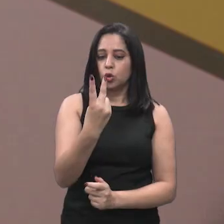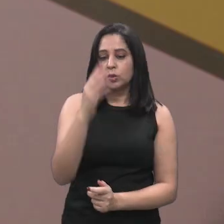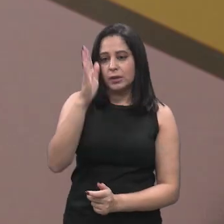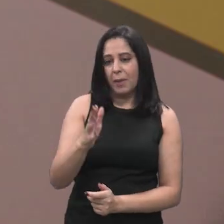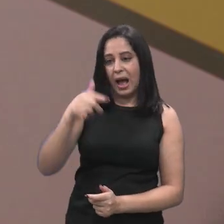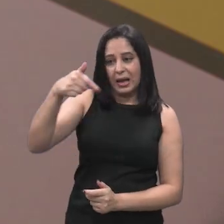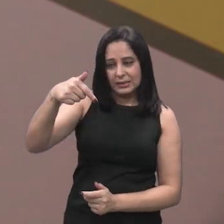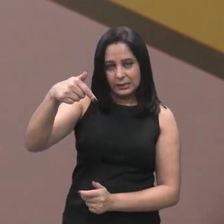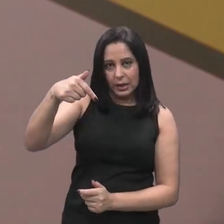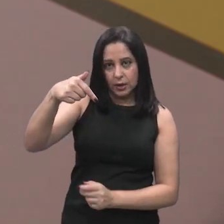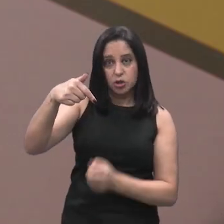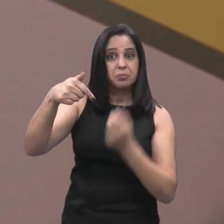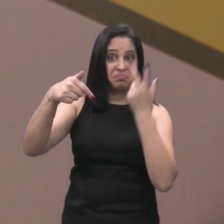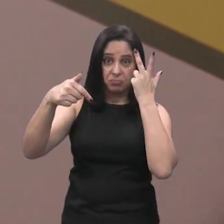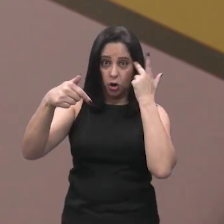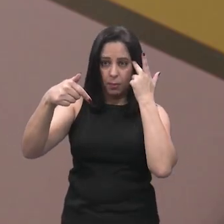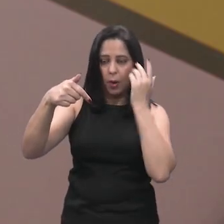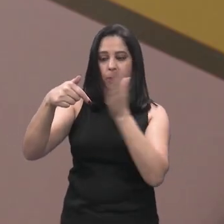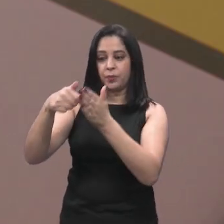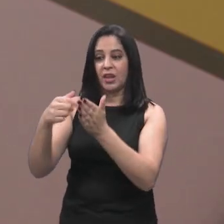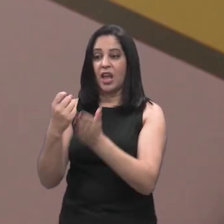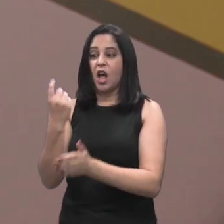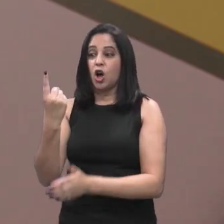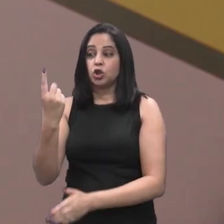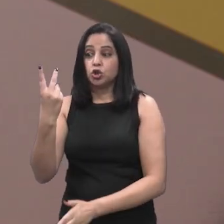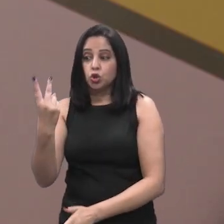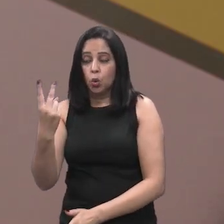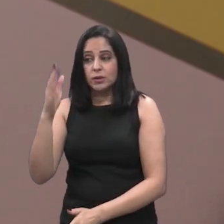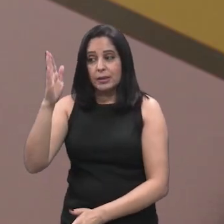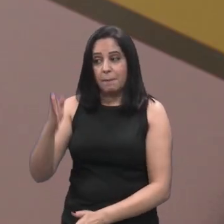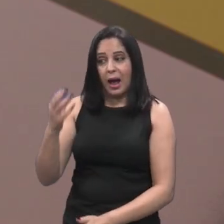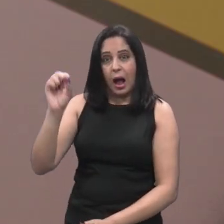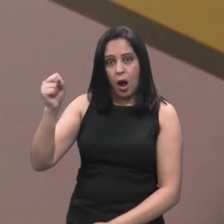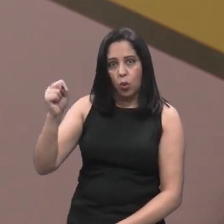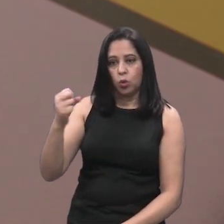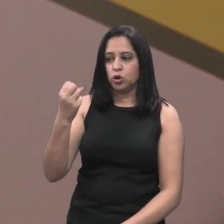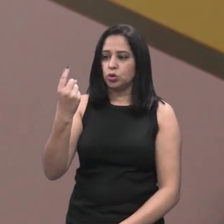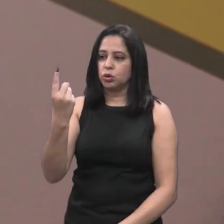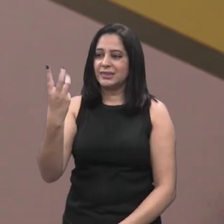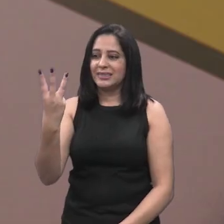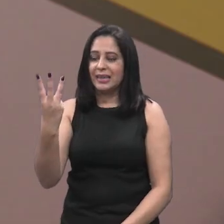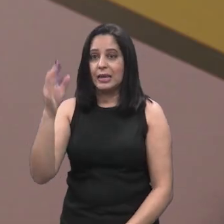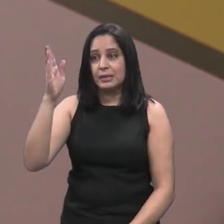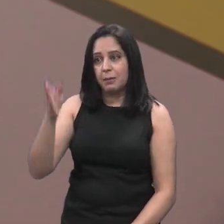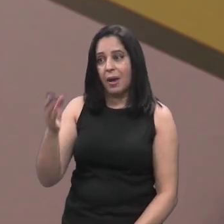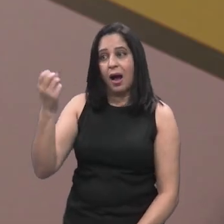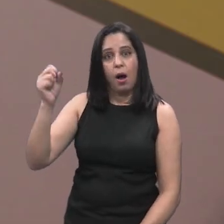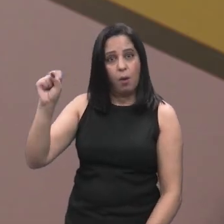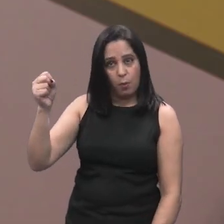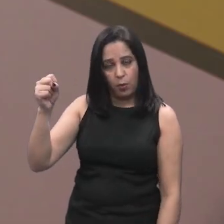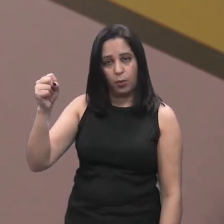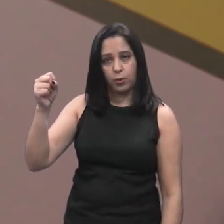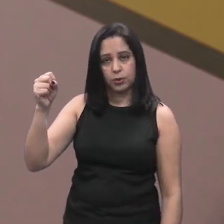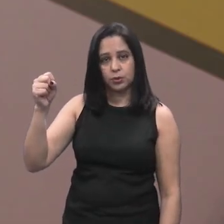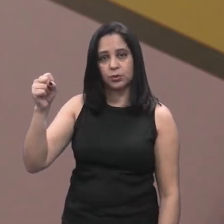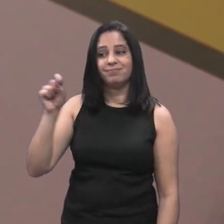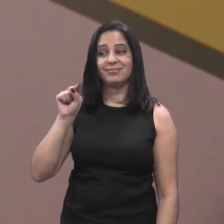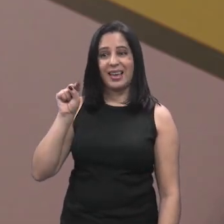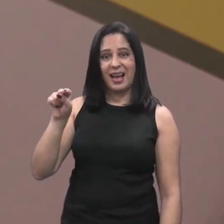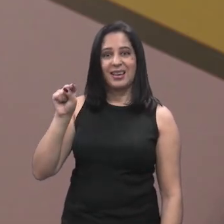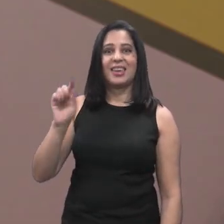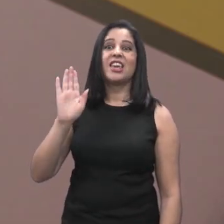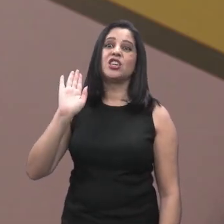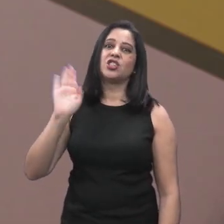13/89, 130/89, ela já é considerada uma pressão arterial elevada, mas ela não é uma